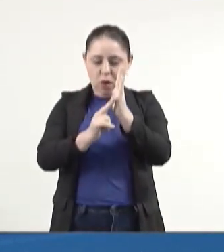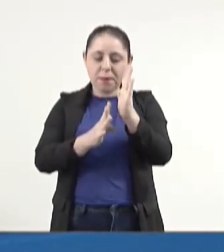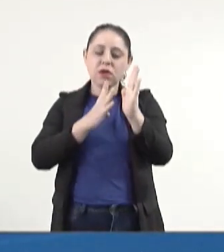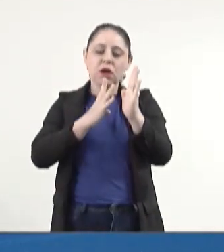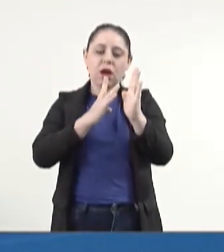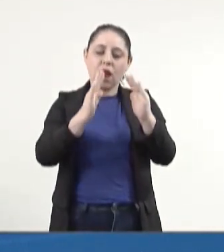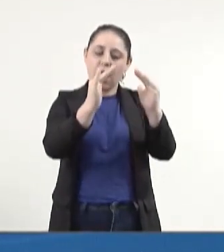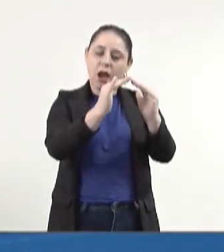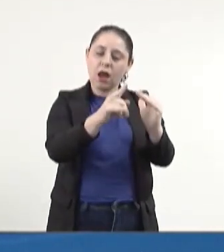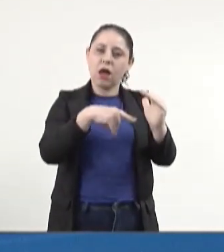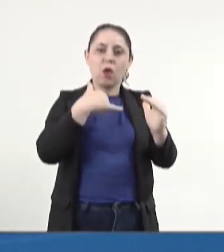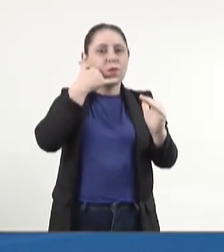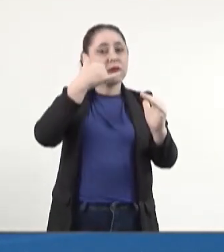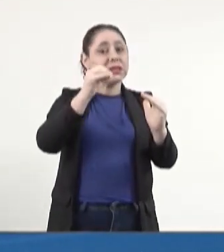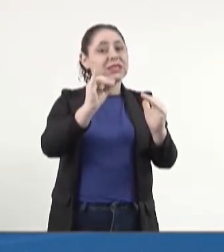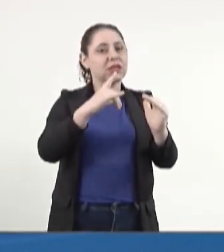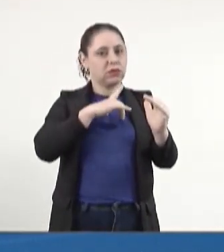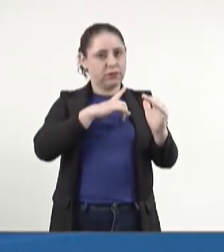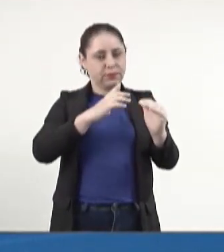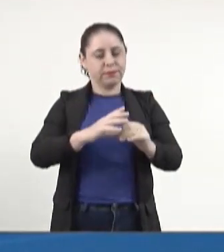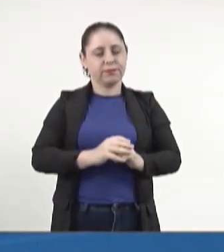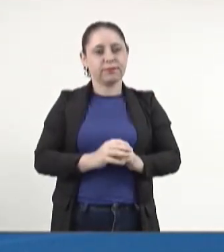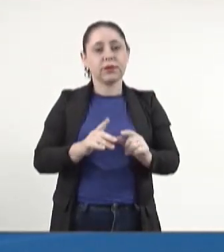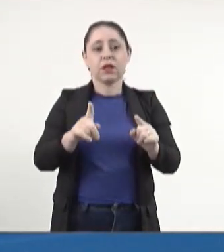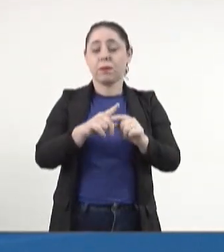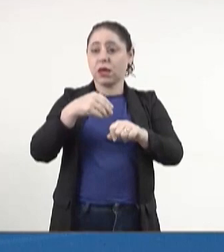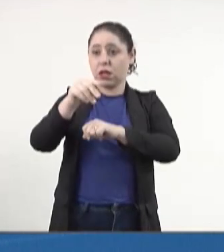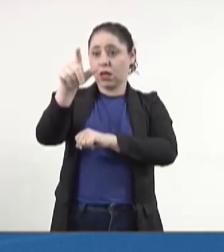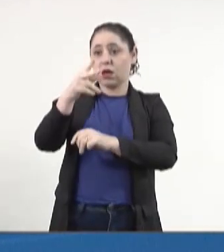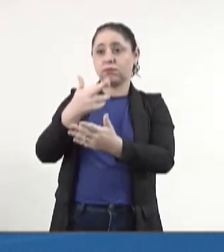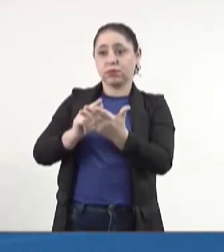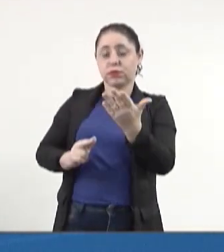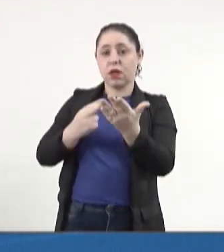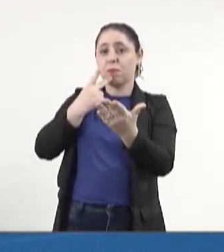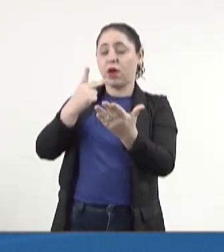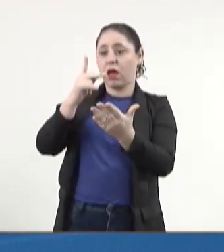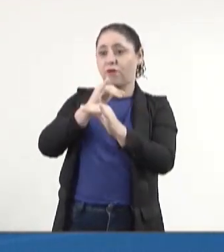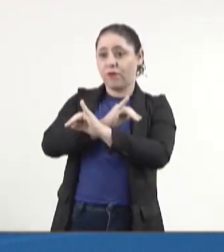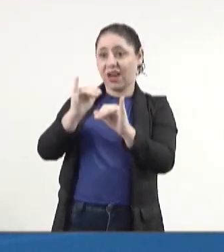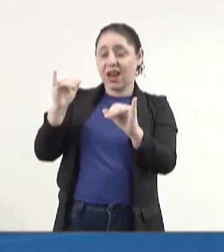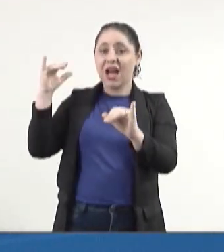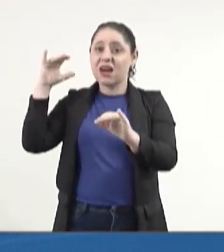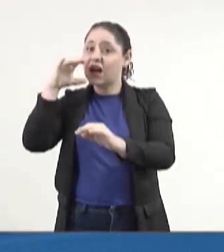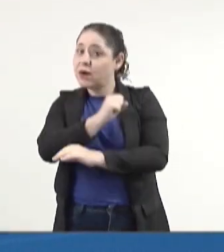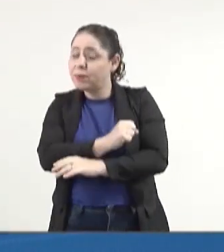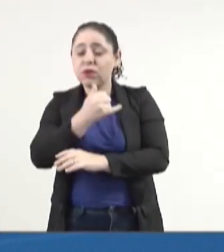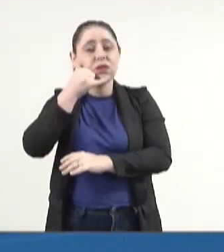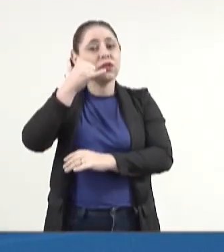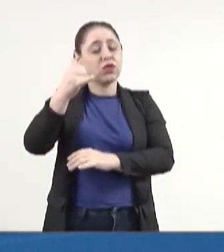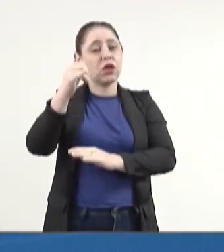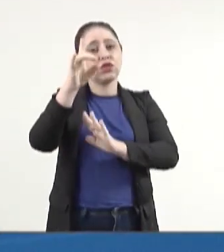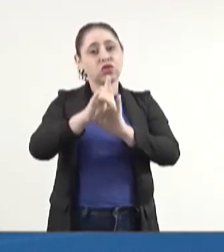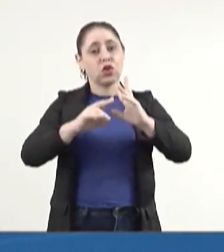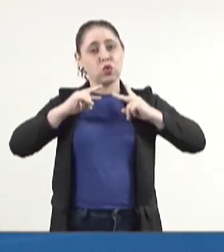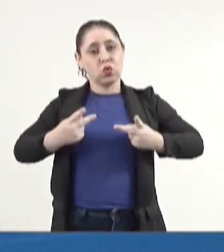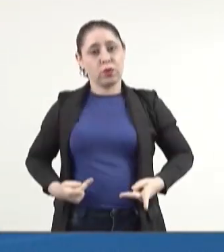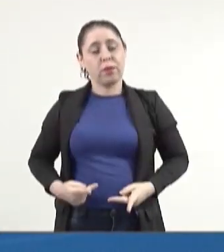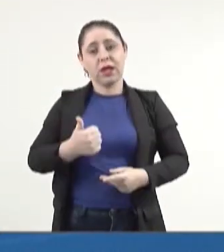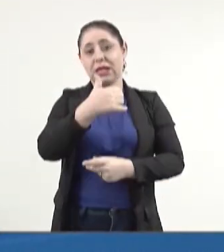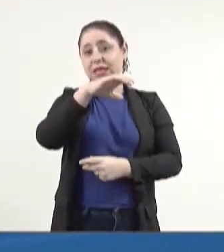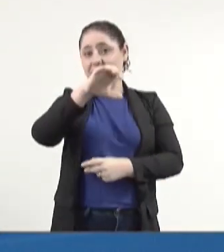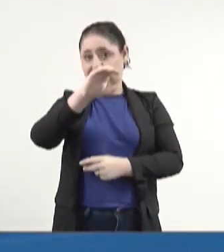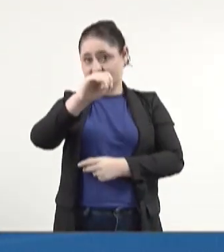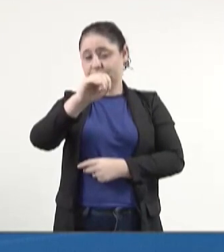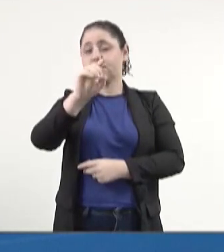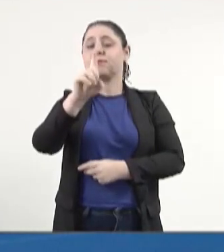nome, endereço e contato, se possível, encaminhar o relato de forma imediata ao Disque Direitos Humanos,